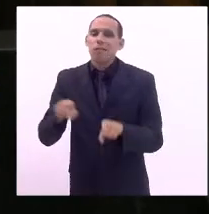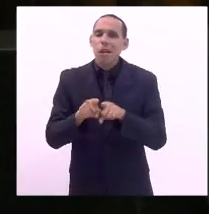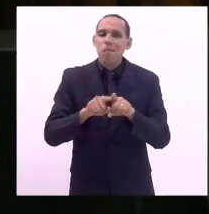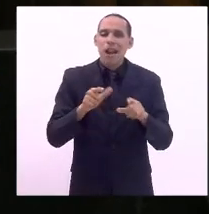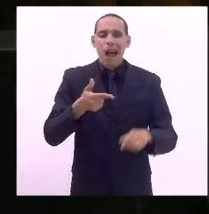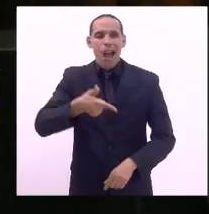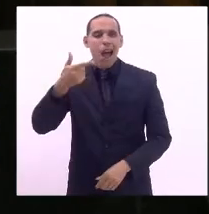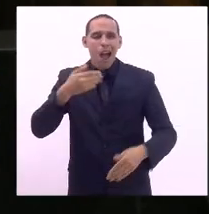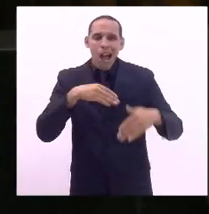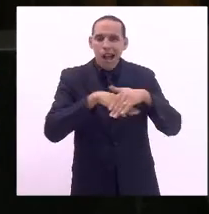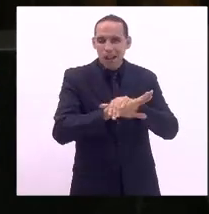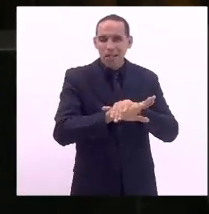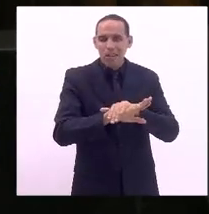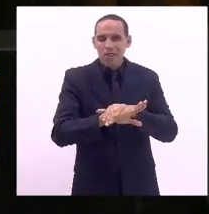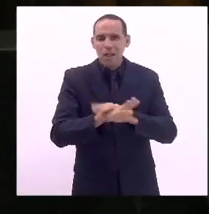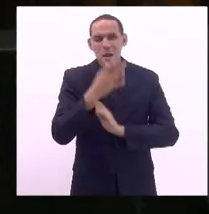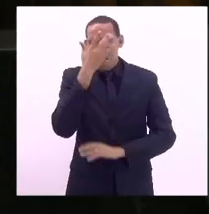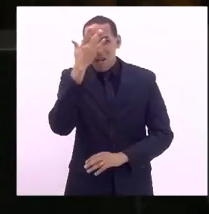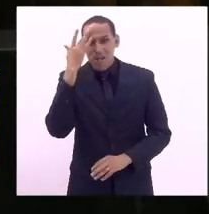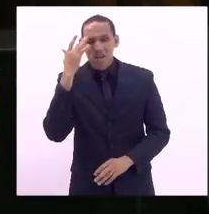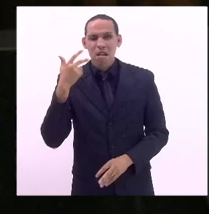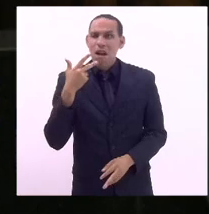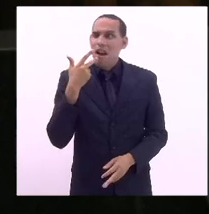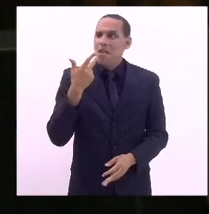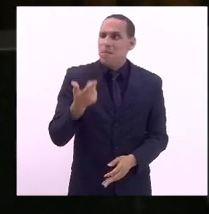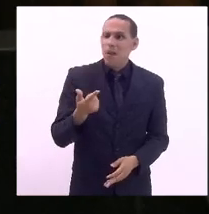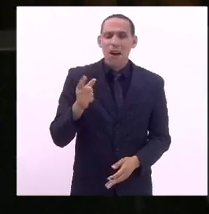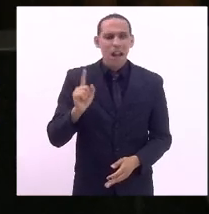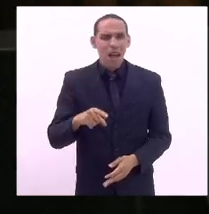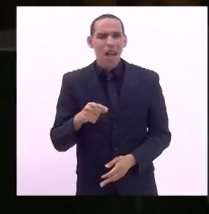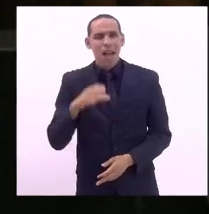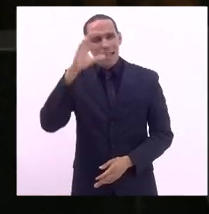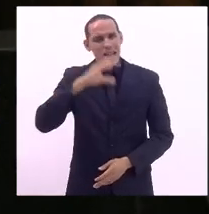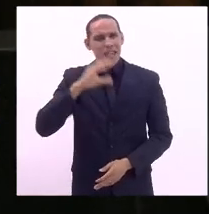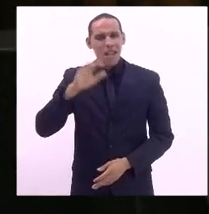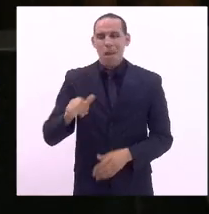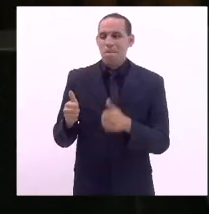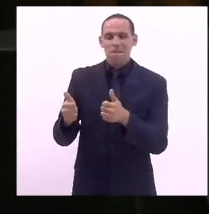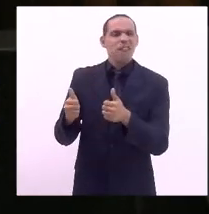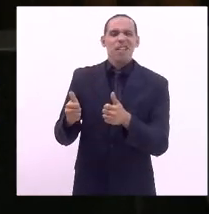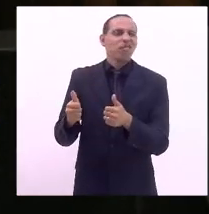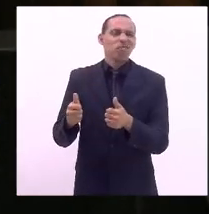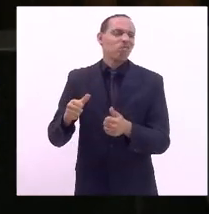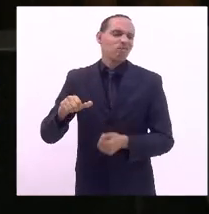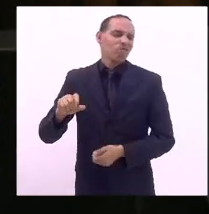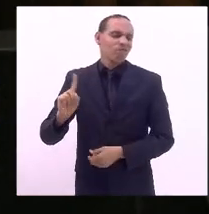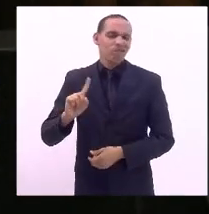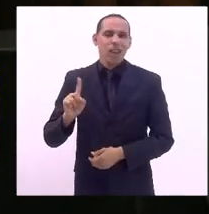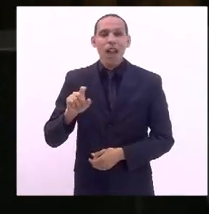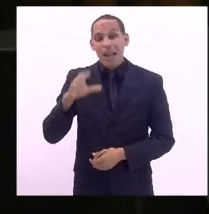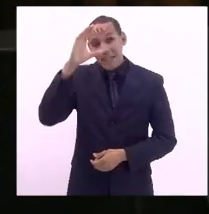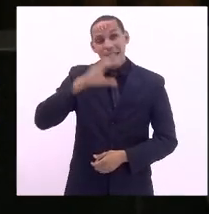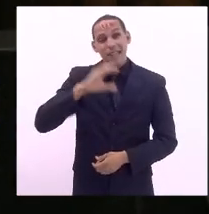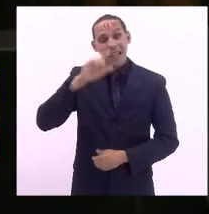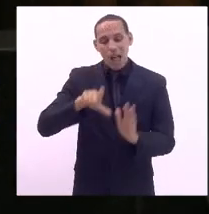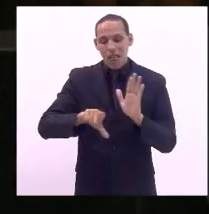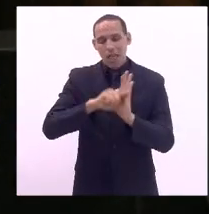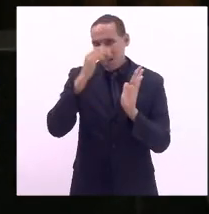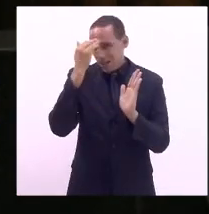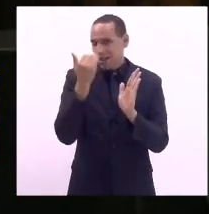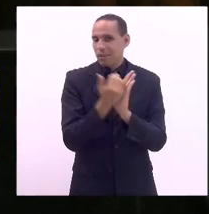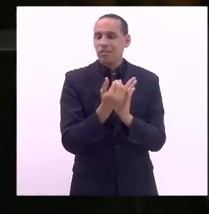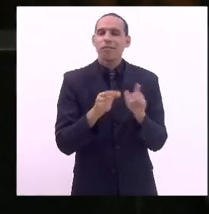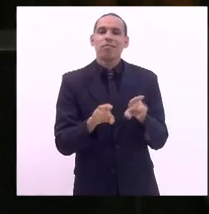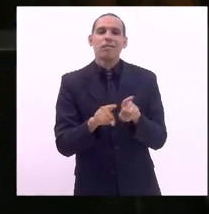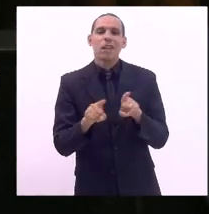colecionadores. Pessoas, não vou dizer cidadão de bem, porque eu acho isso um termo muito careta, mas cidadãos que cumprem a lei,